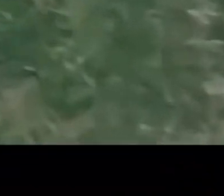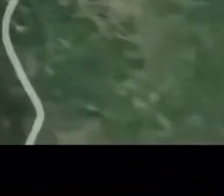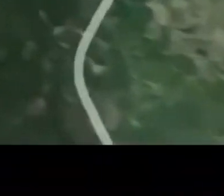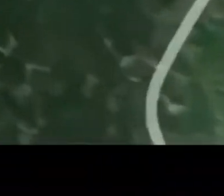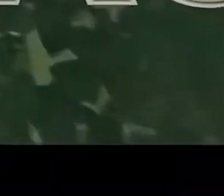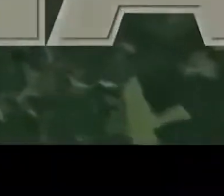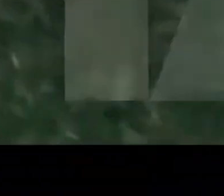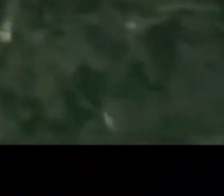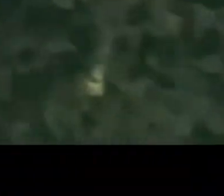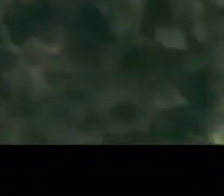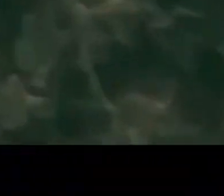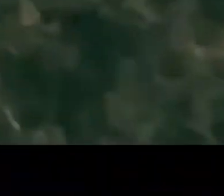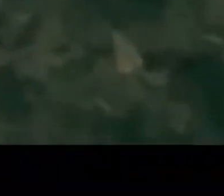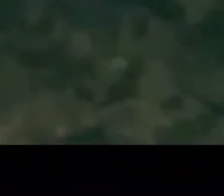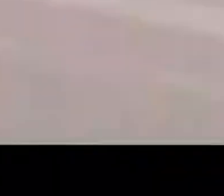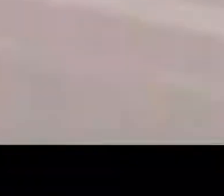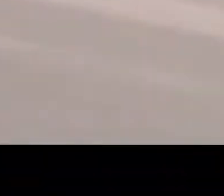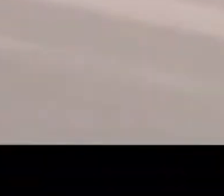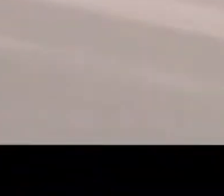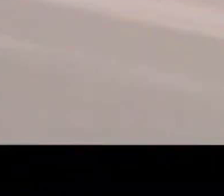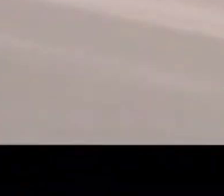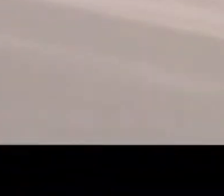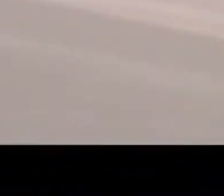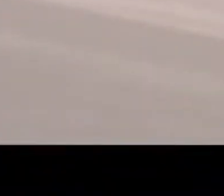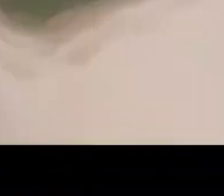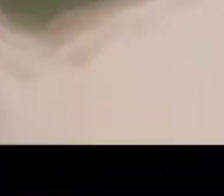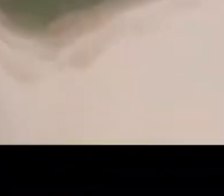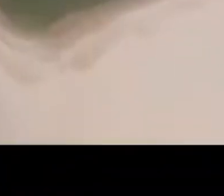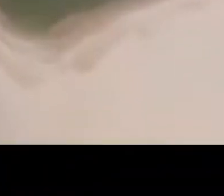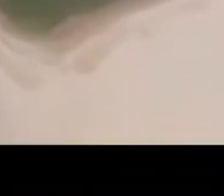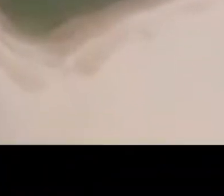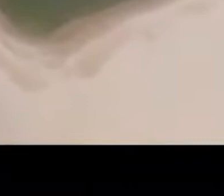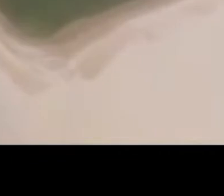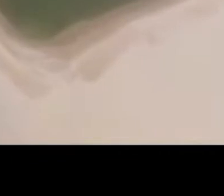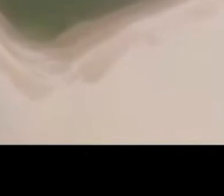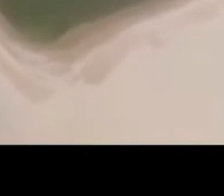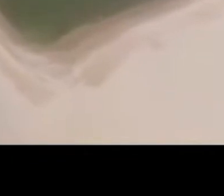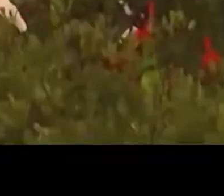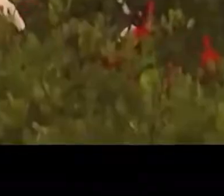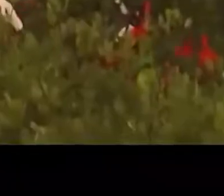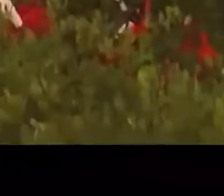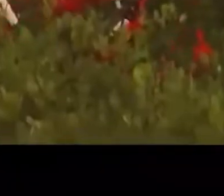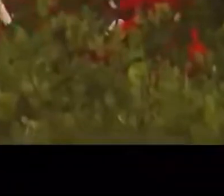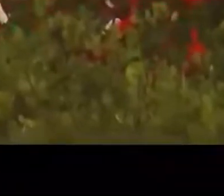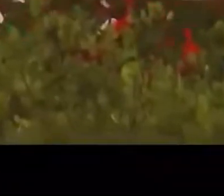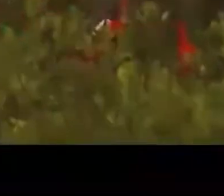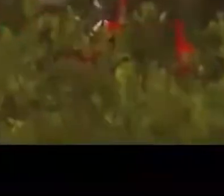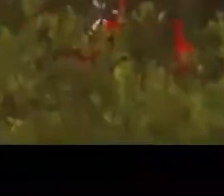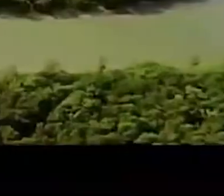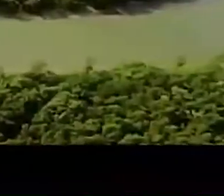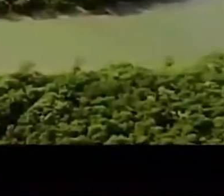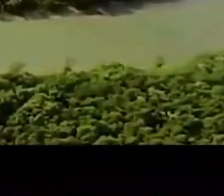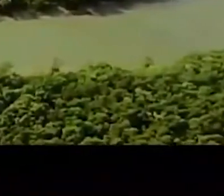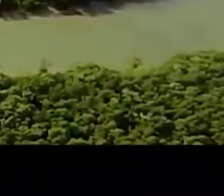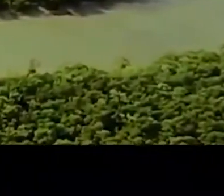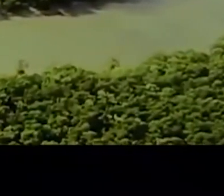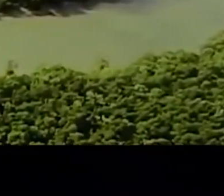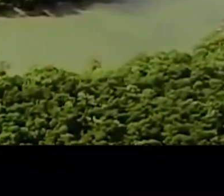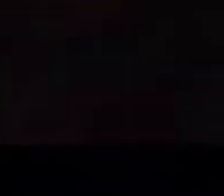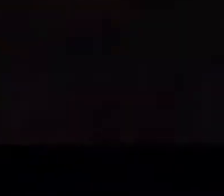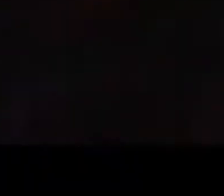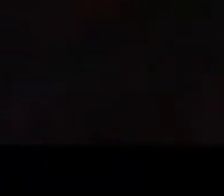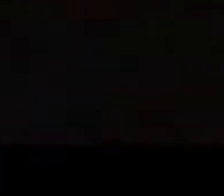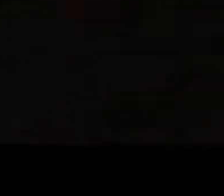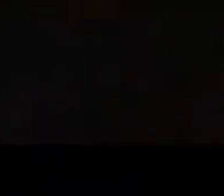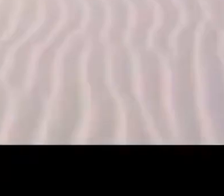Maranhão. Mais de 332 mil quilômetros e uma das maiores diversidades de ecossistemas do Brasil.